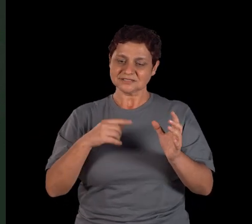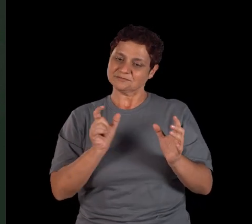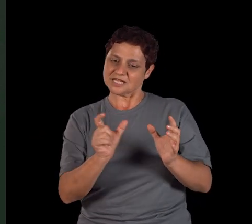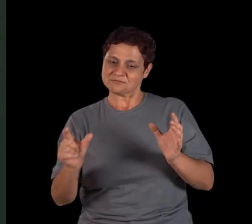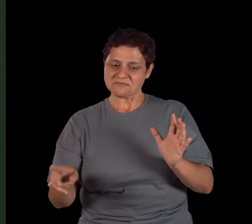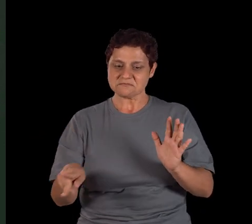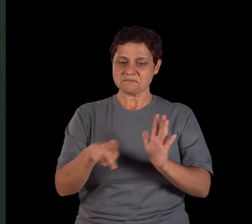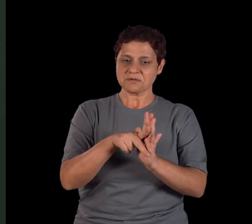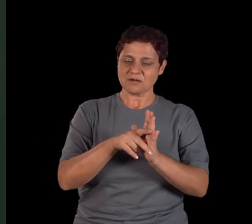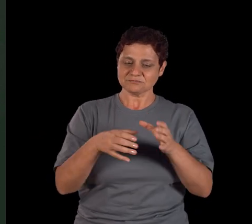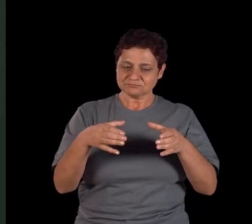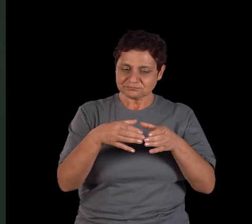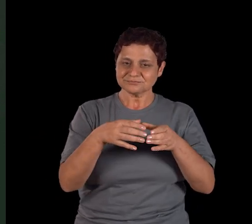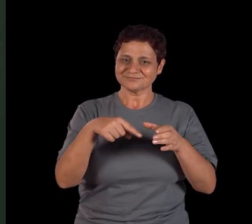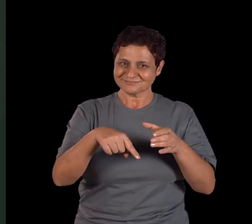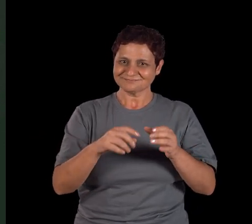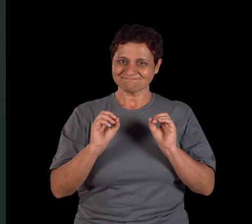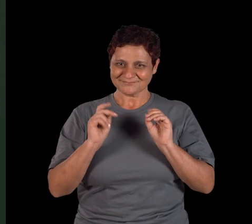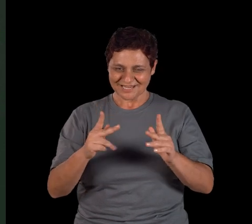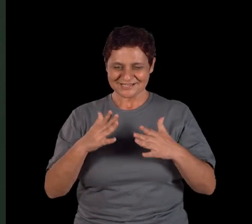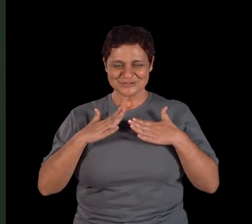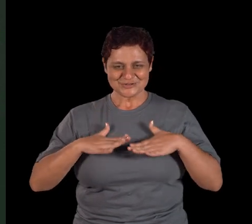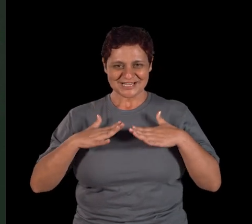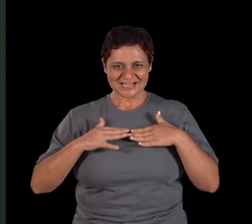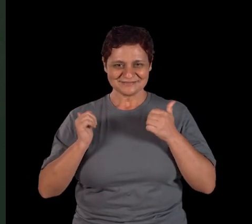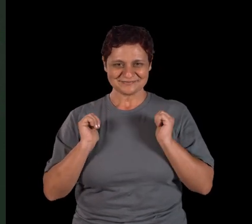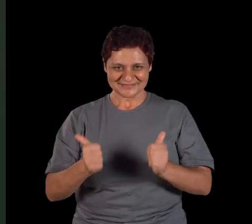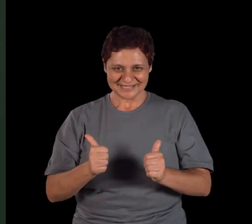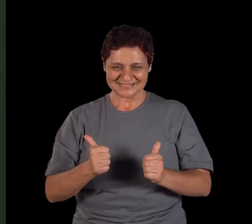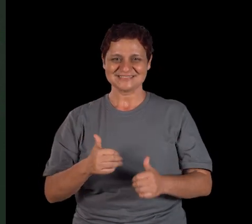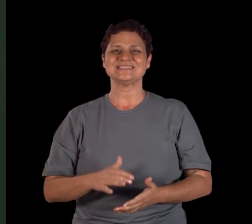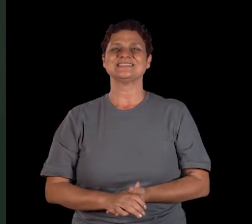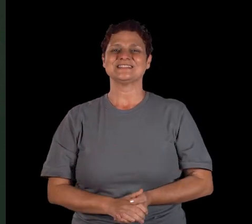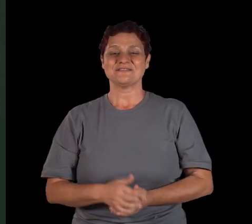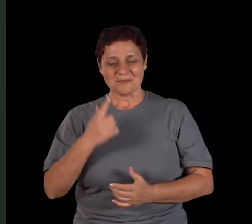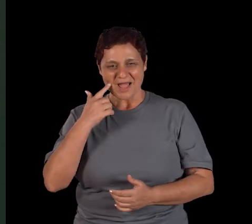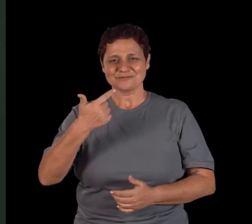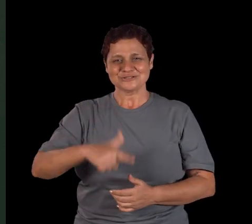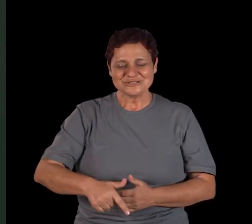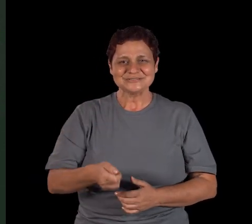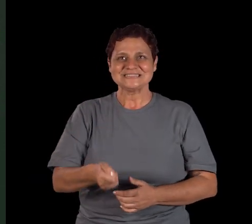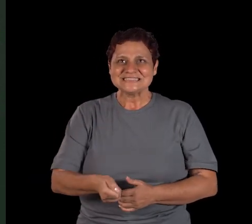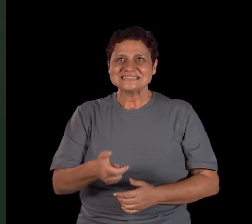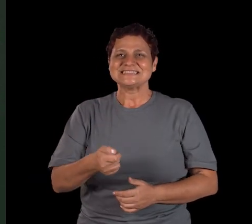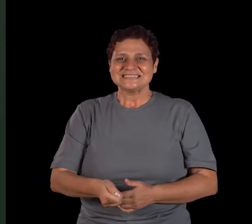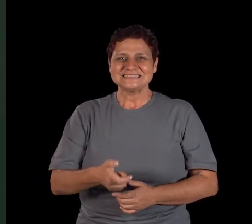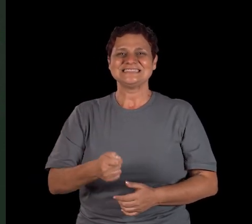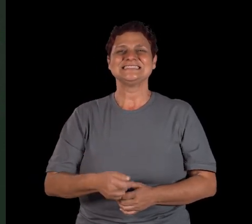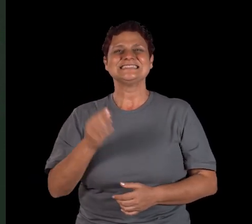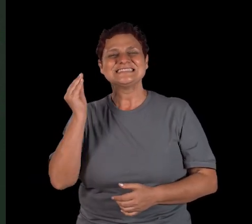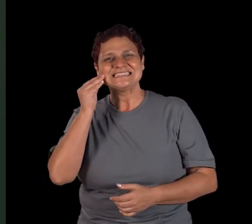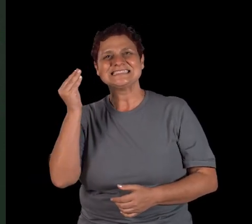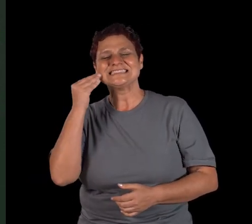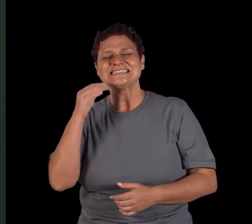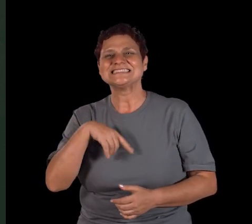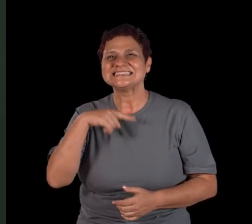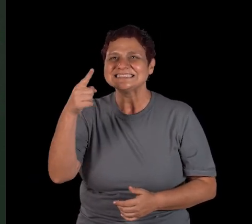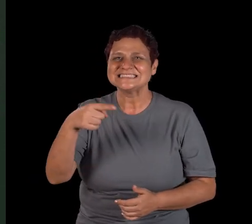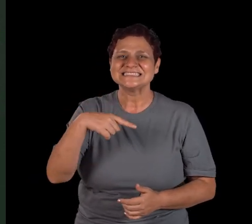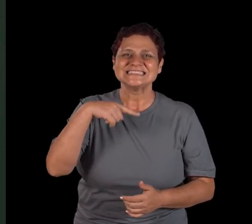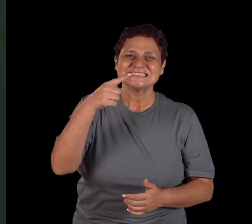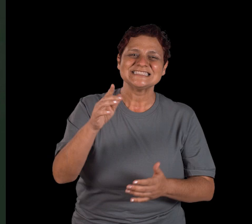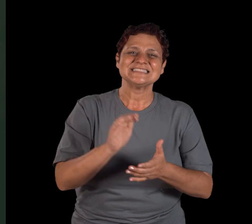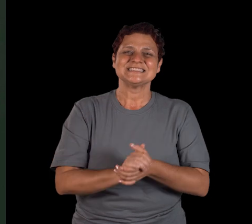às palavras. Belezinha? Sussi? Sossegadão? Tranquilos? Bora. Mais um. Vai, slide, me